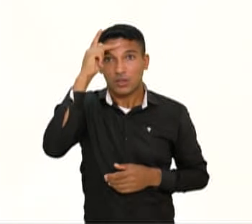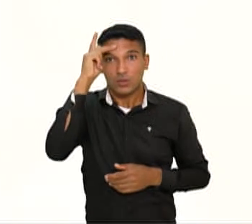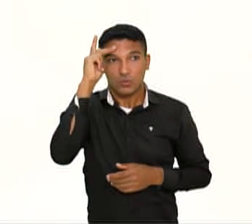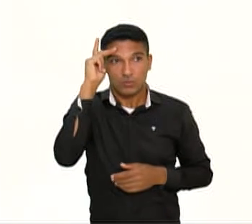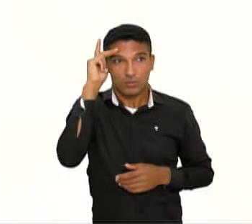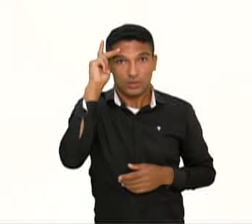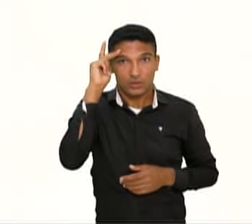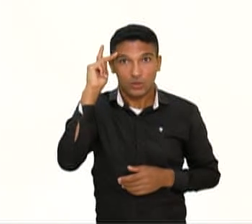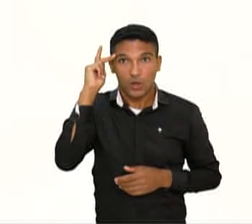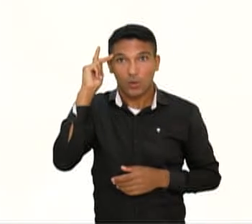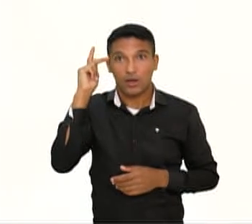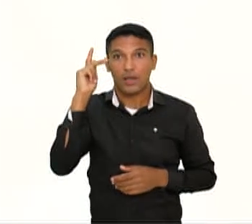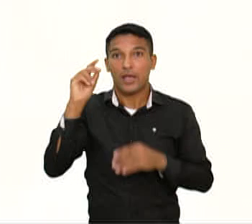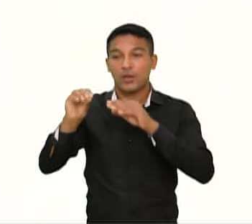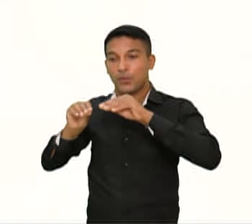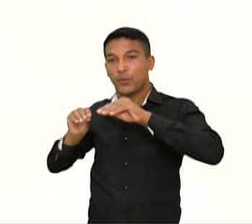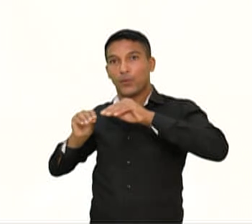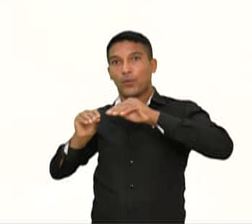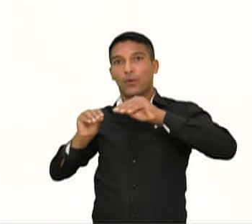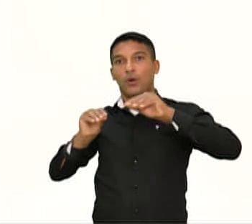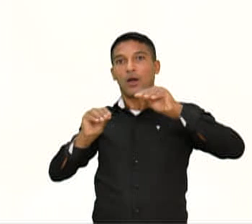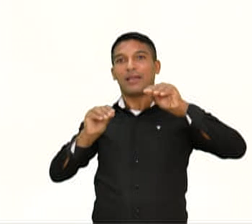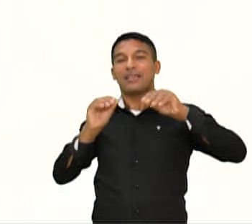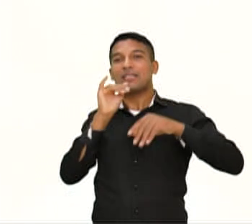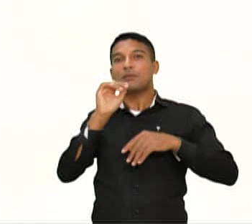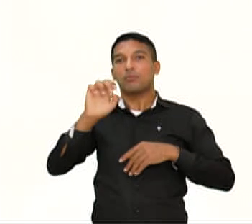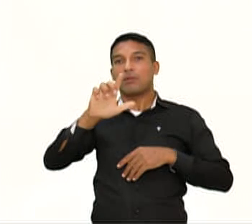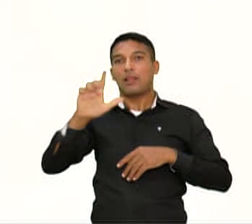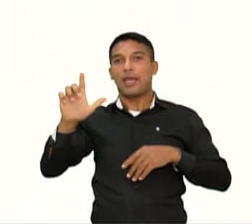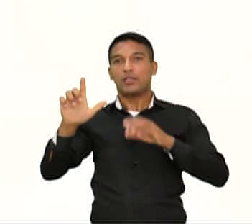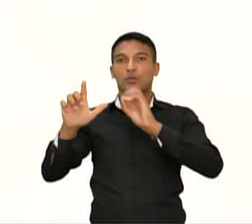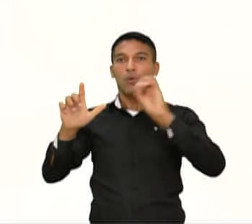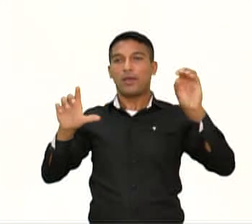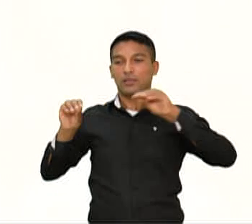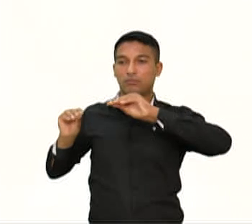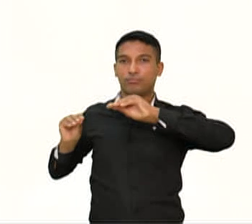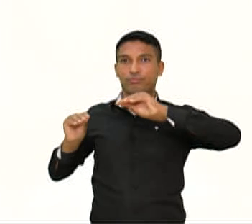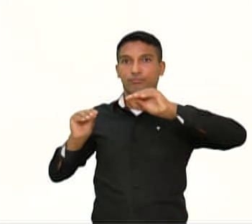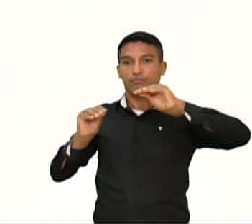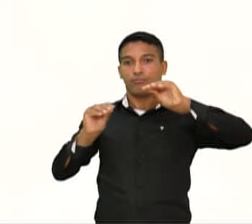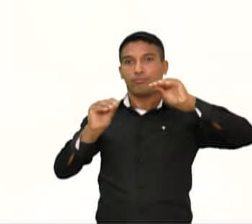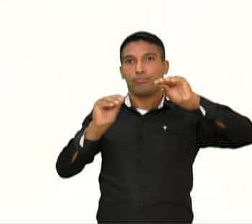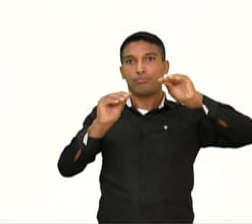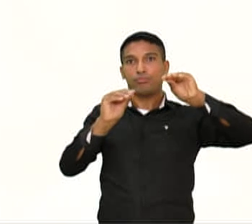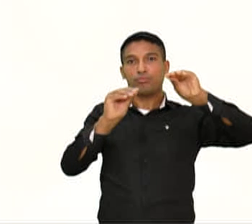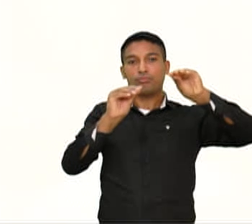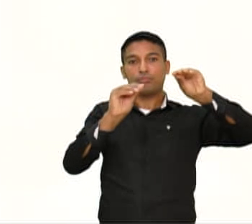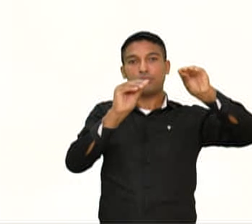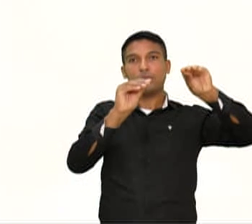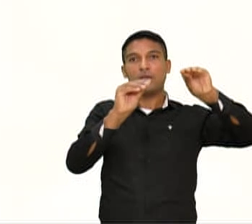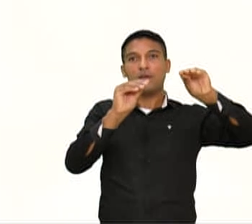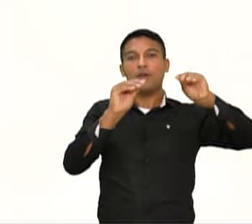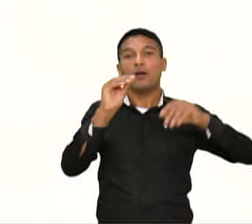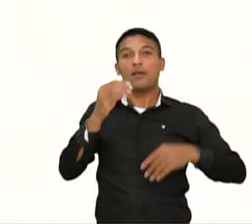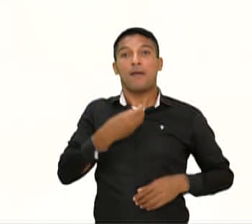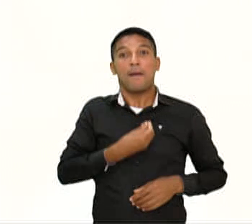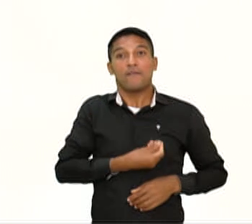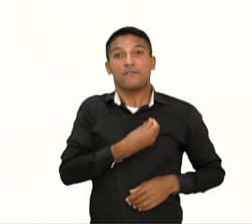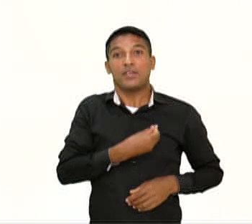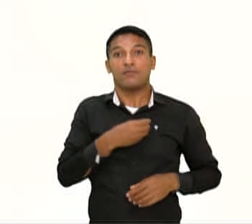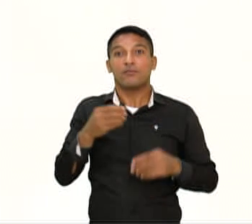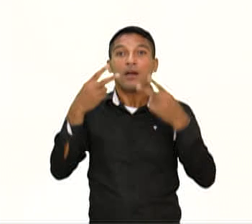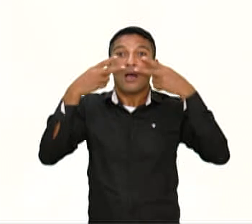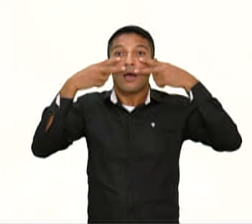nosso território, de leste para oeste. Isso fez com que gradativamente o território fosse sendo ocupado por várias